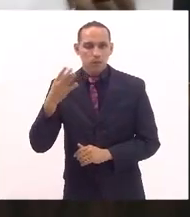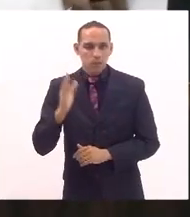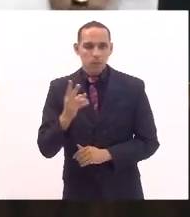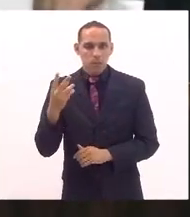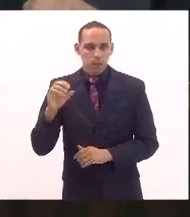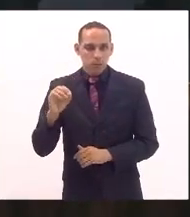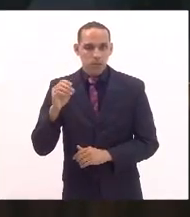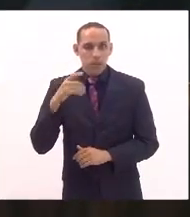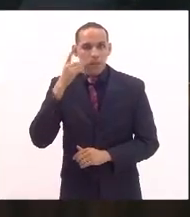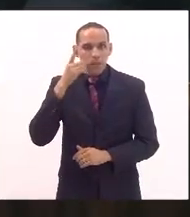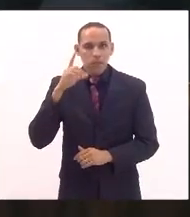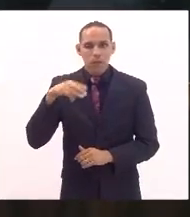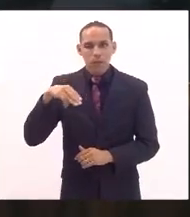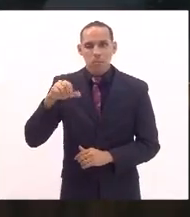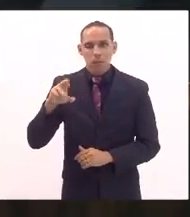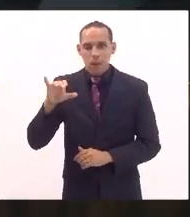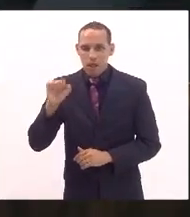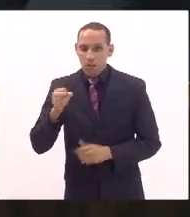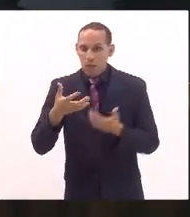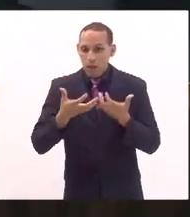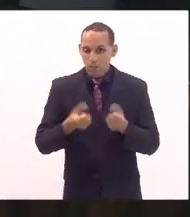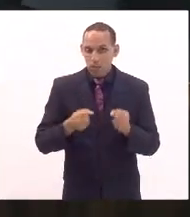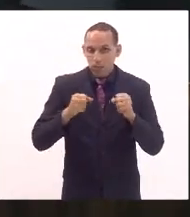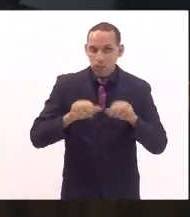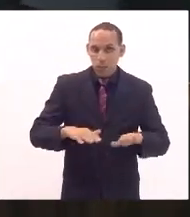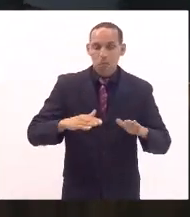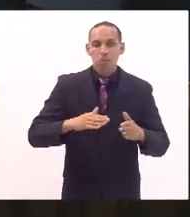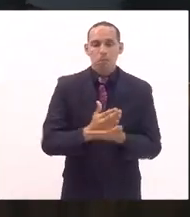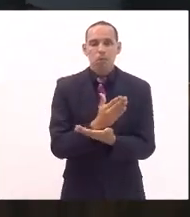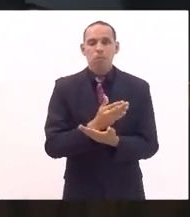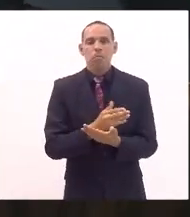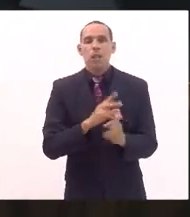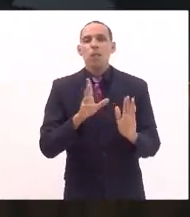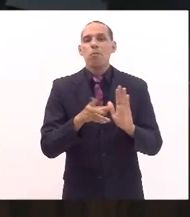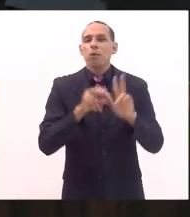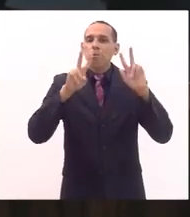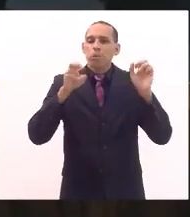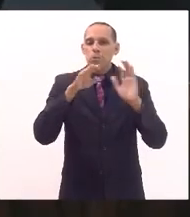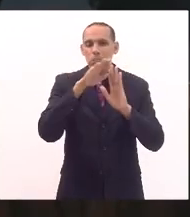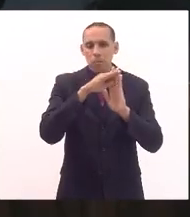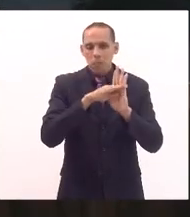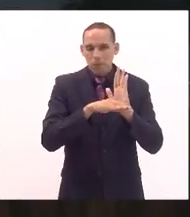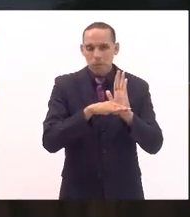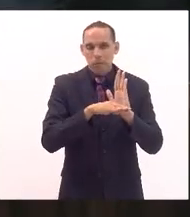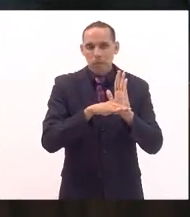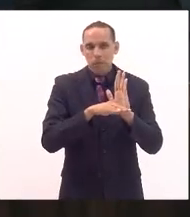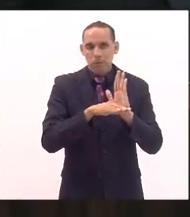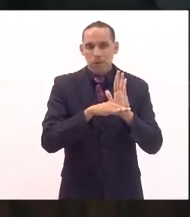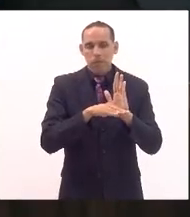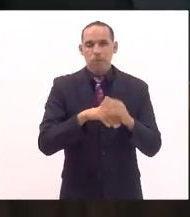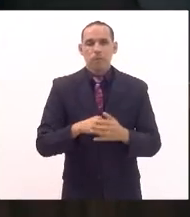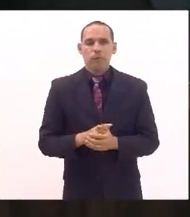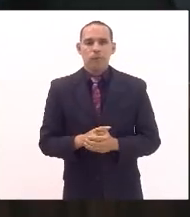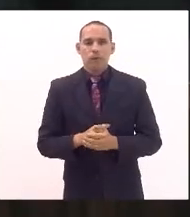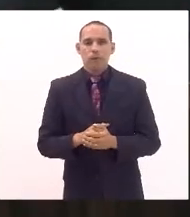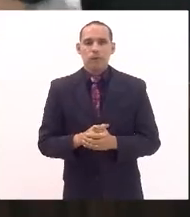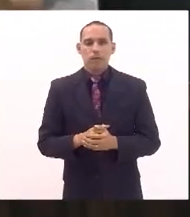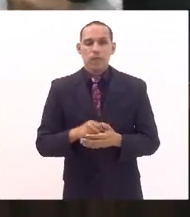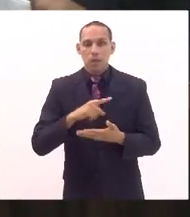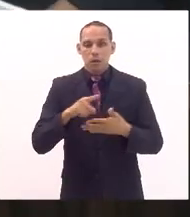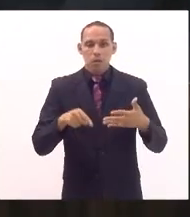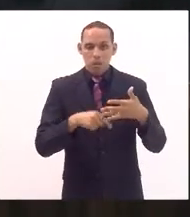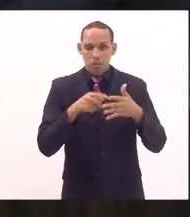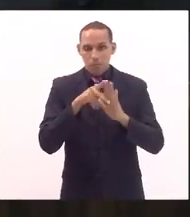de 20 Deputado Marcos de Miley Cyrus que aprovam a permanência como estão aprovado requer inclusão na ordem do dia dos